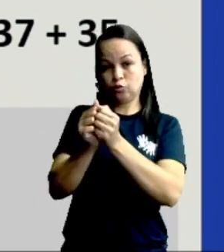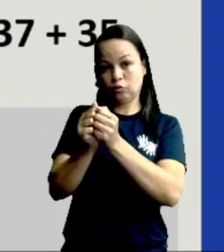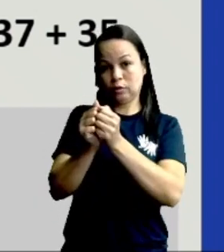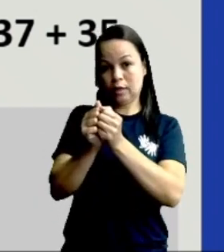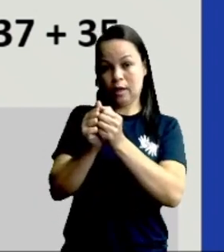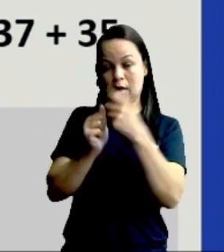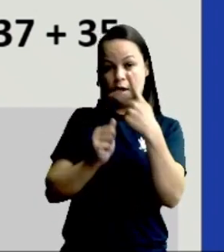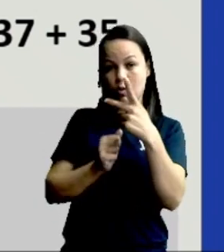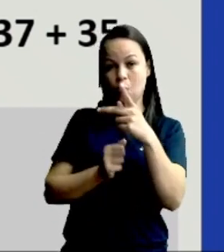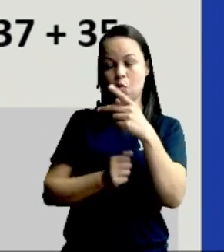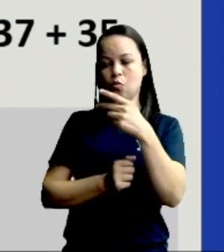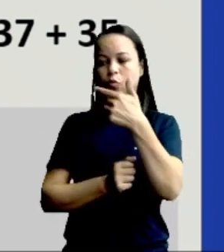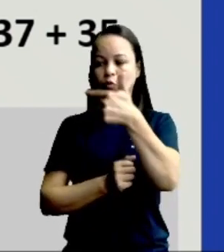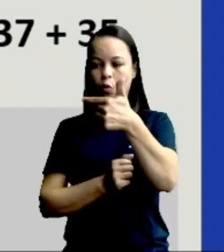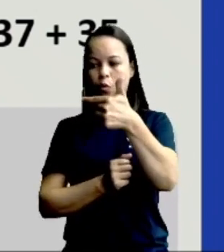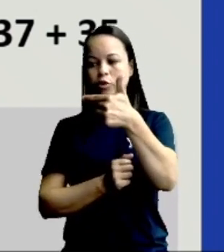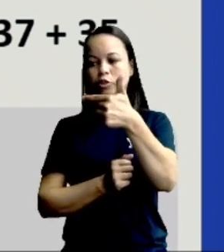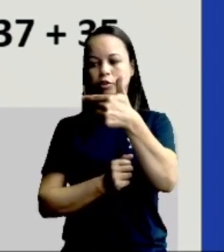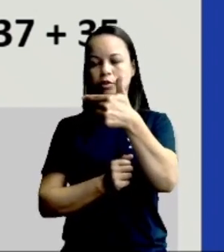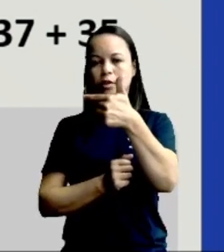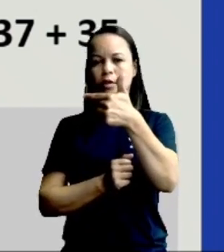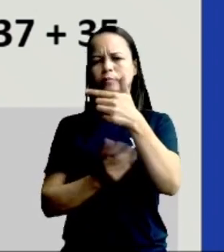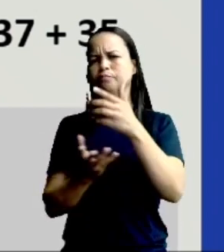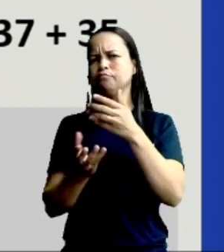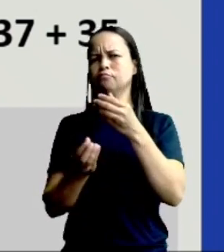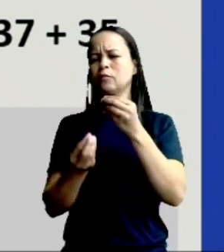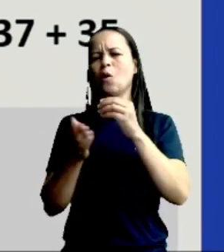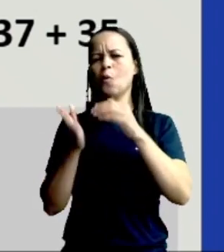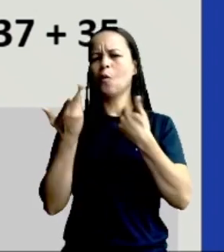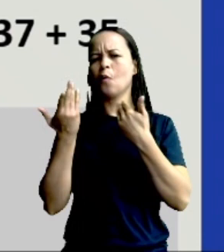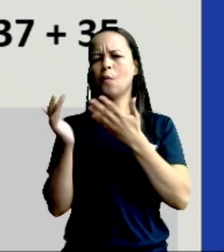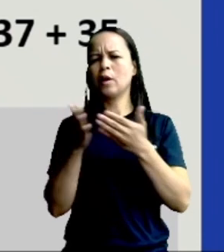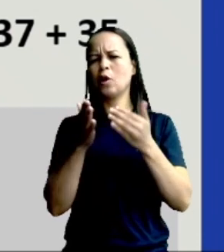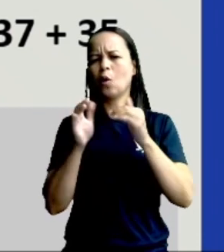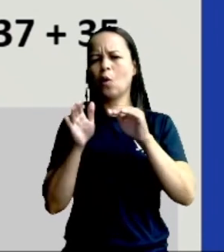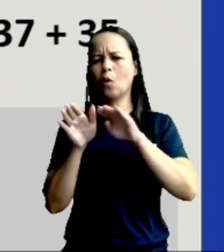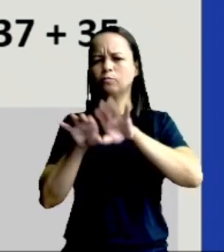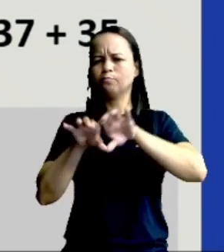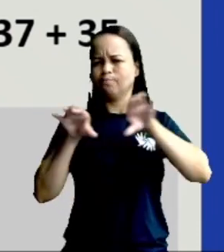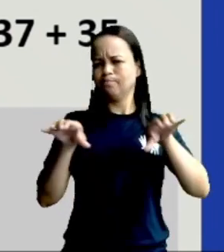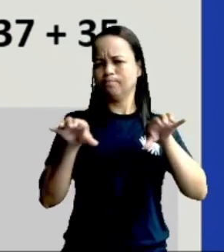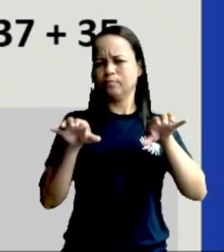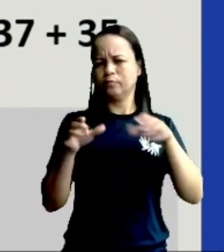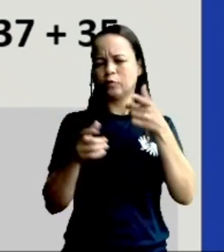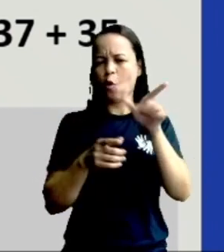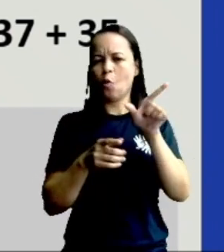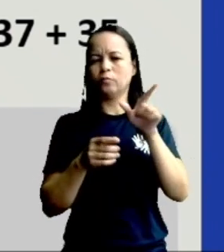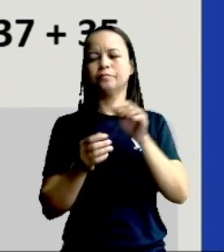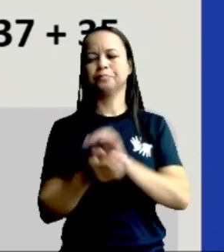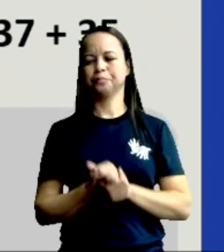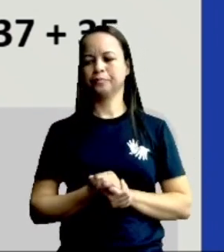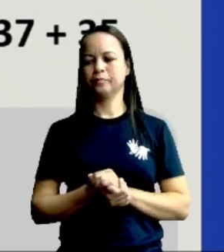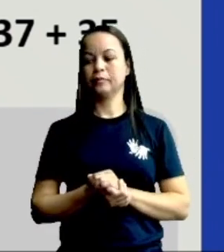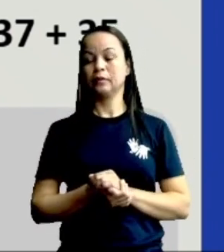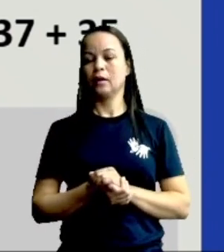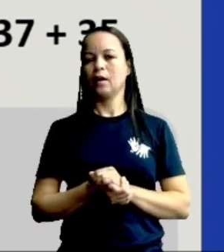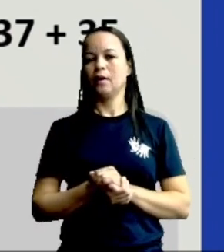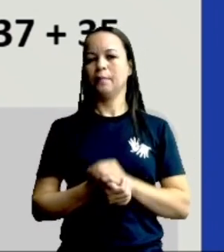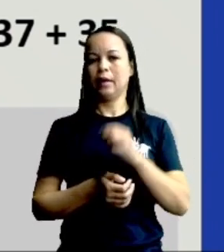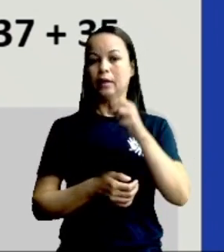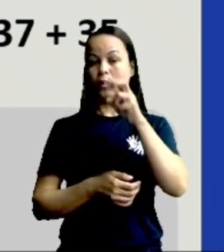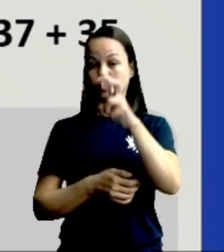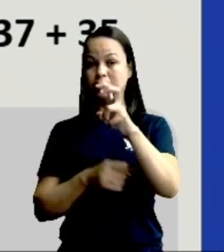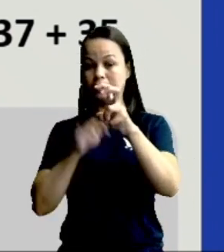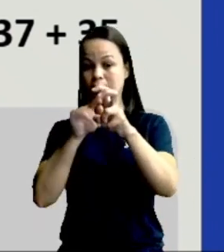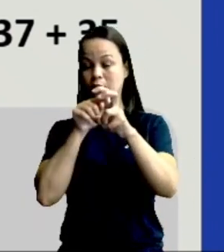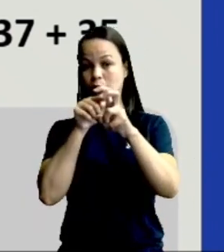no 40 o 2. Ou melhor, deixa ele ser separadinho ainda. Vamos fazer de uma outra forma? Pega aí o